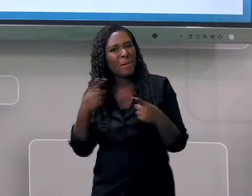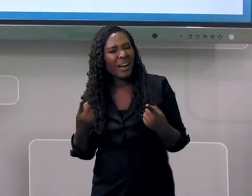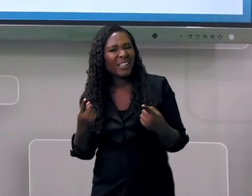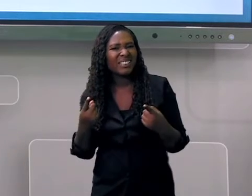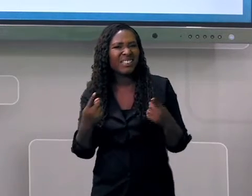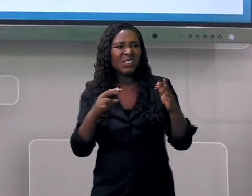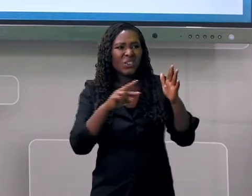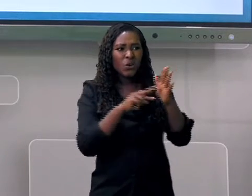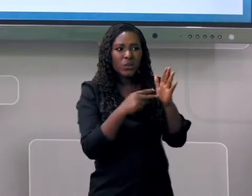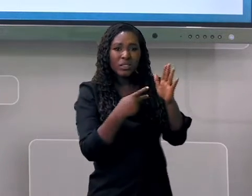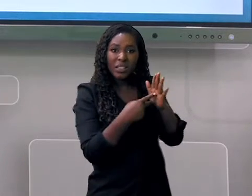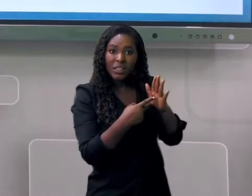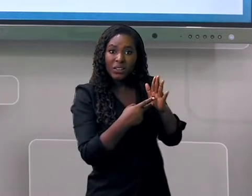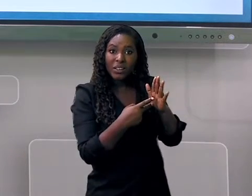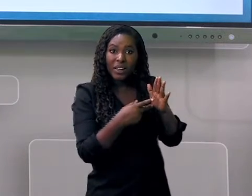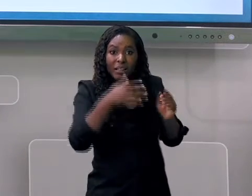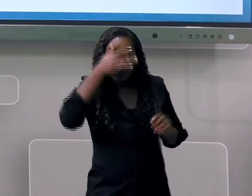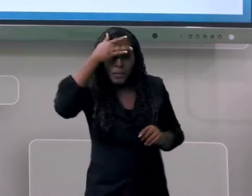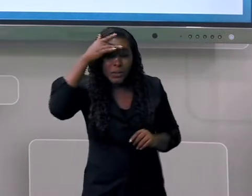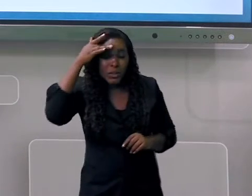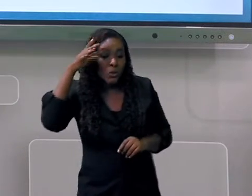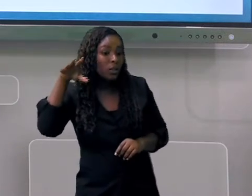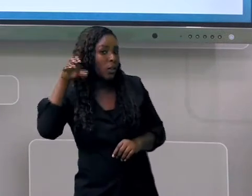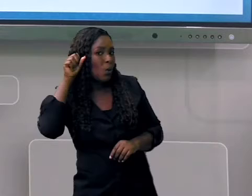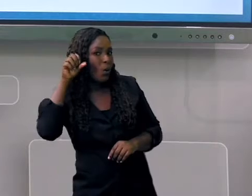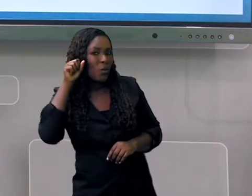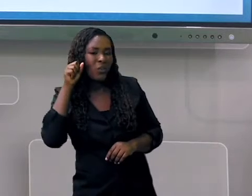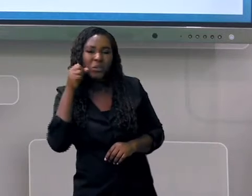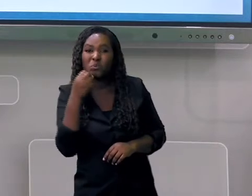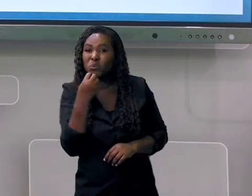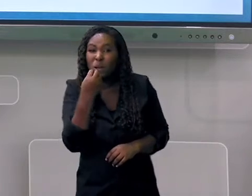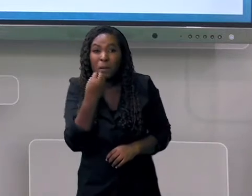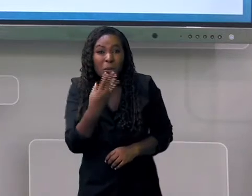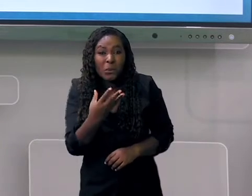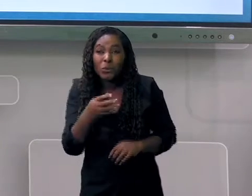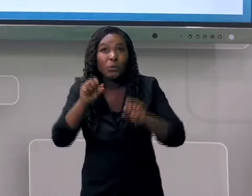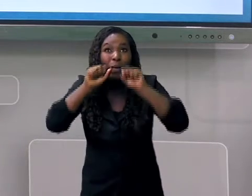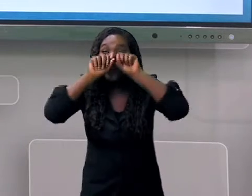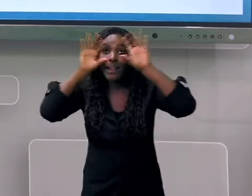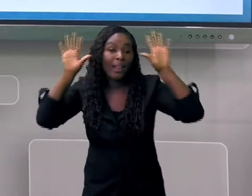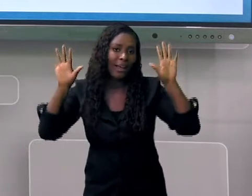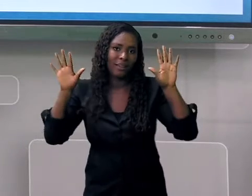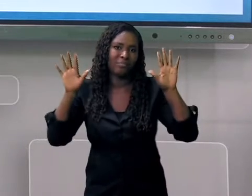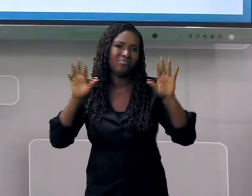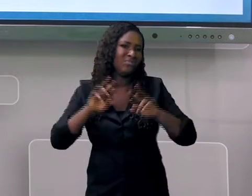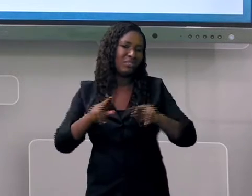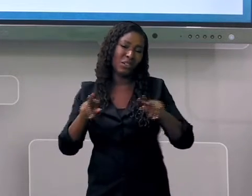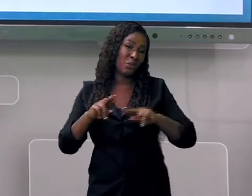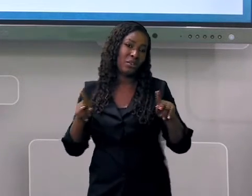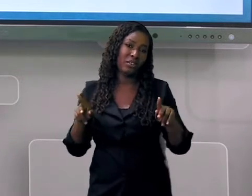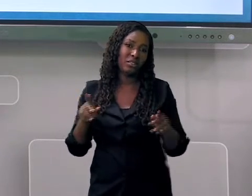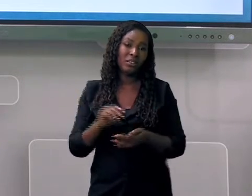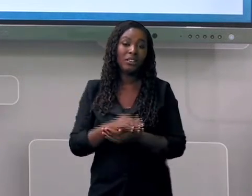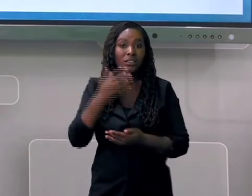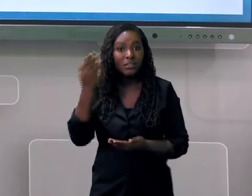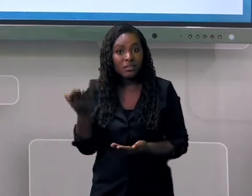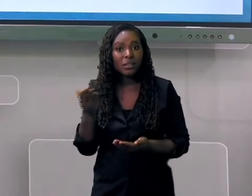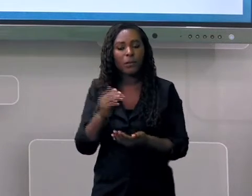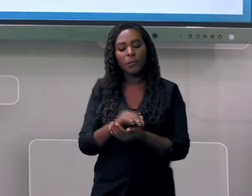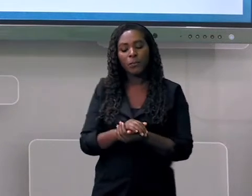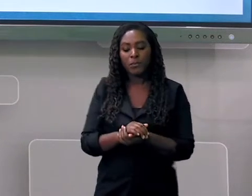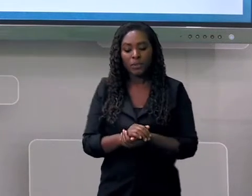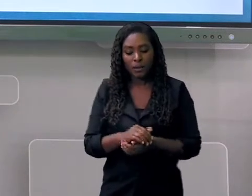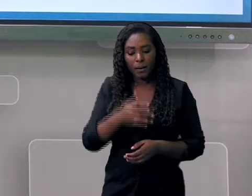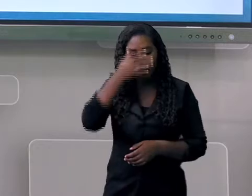Vai prejudicar, então, o entendimento do que ela quer passar. A ecolalia aí, por exemplo, é uma característica presente em alguns